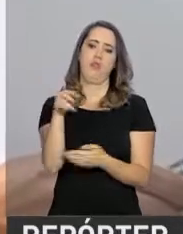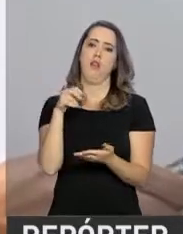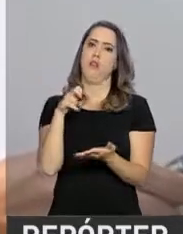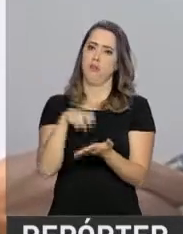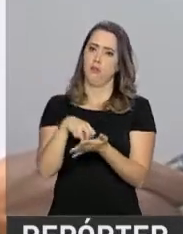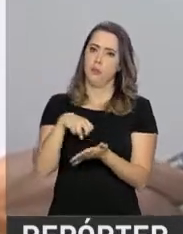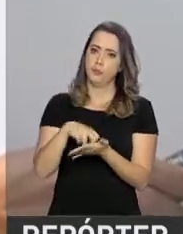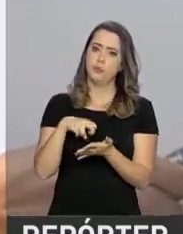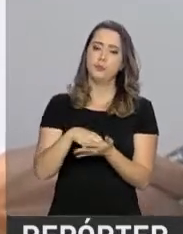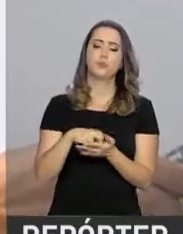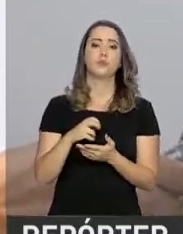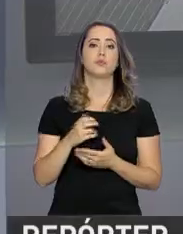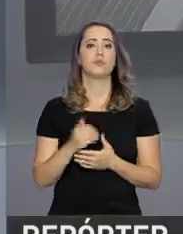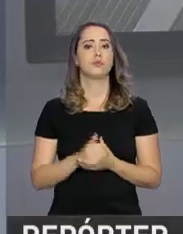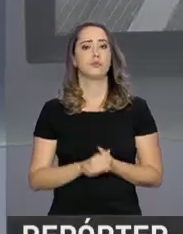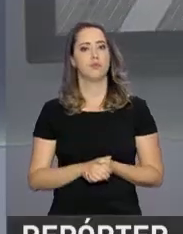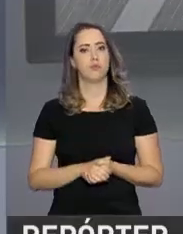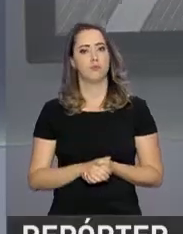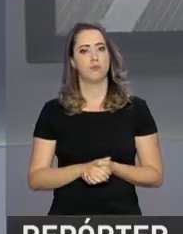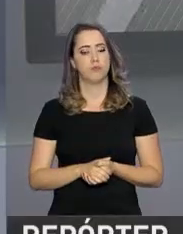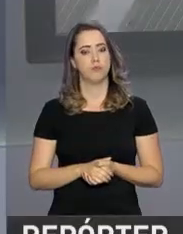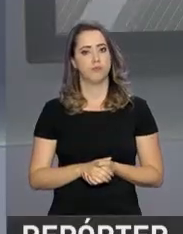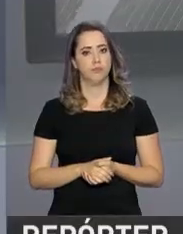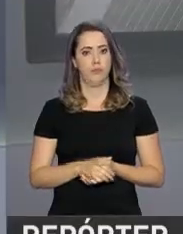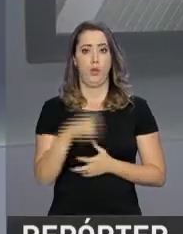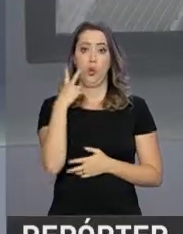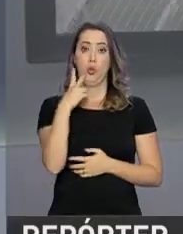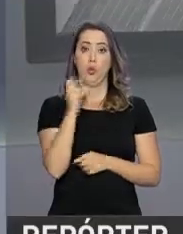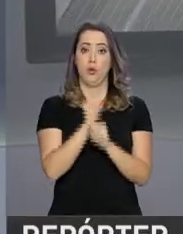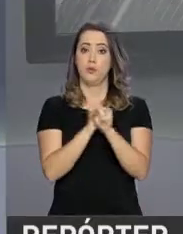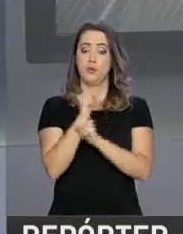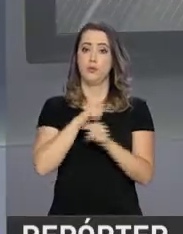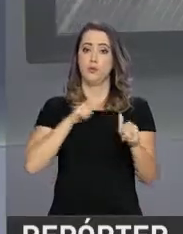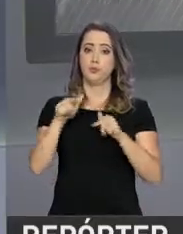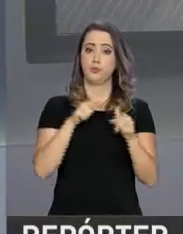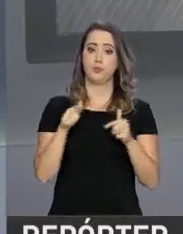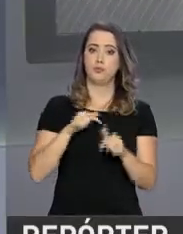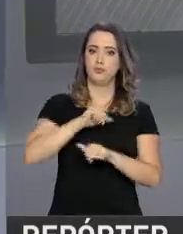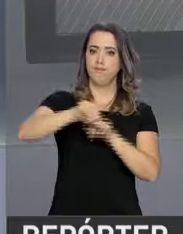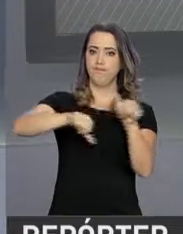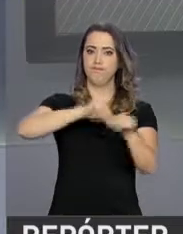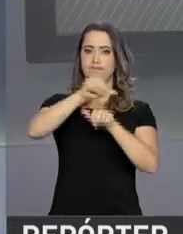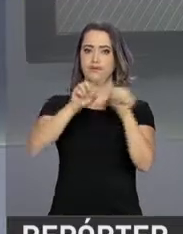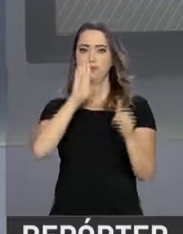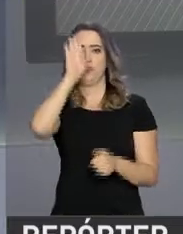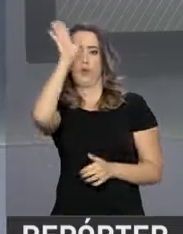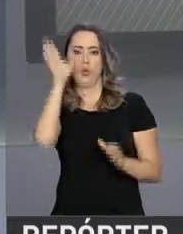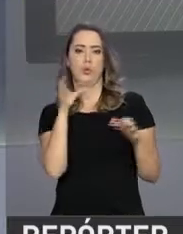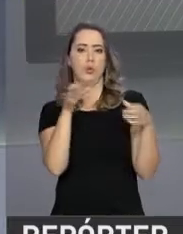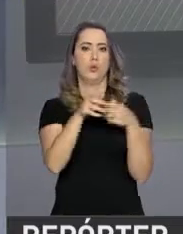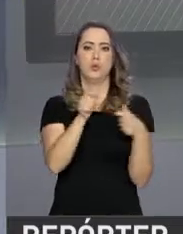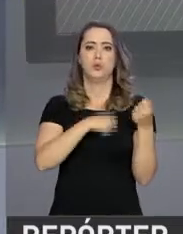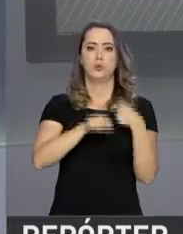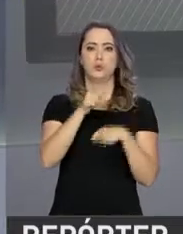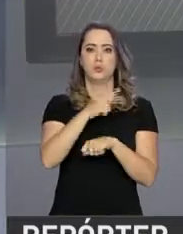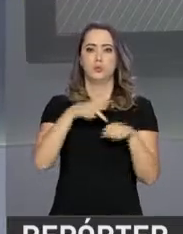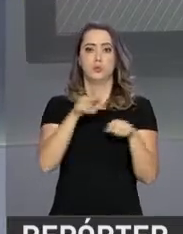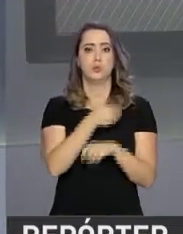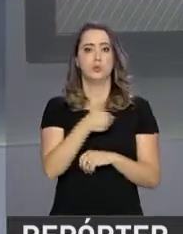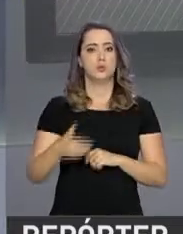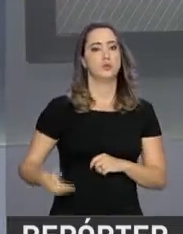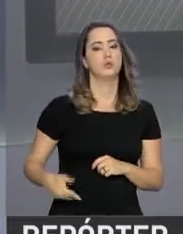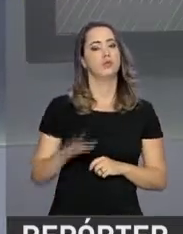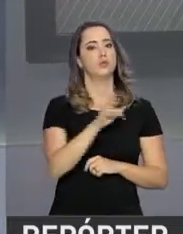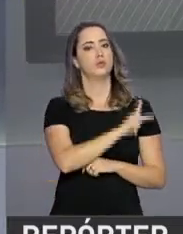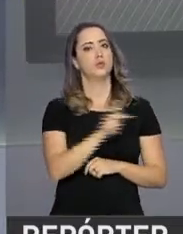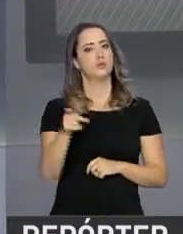própria prevenção desses crimes. 2 anos de trabalho com muitas mudanças, principalmente na área econômica do país.